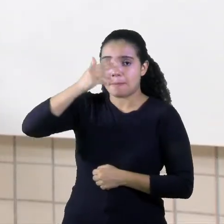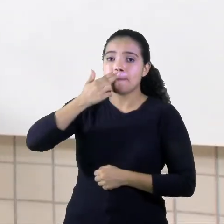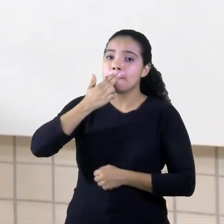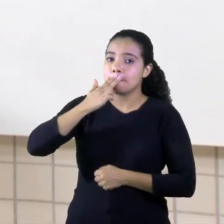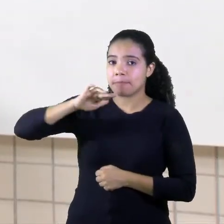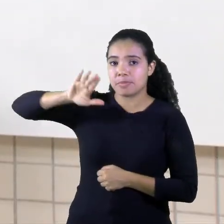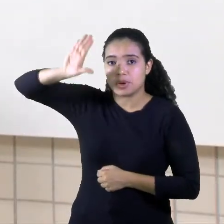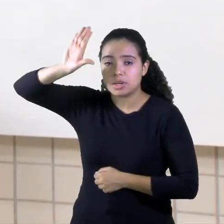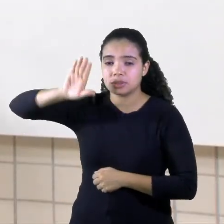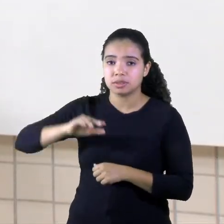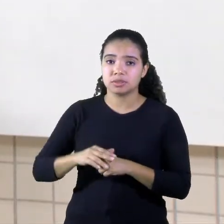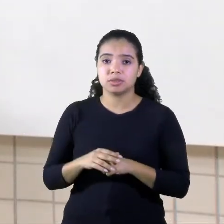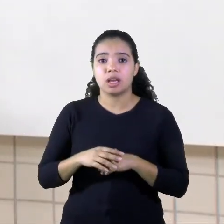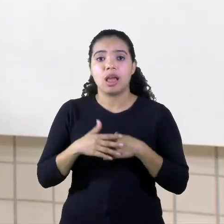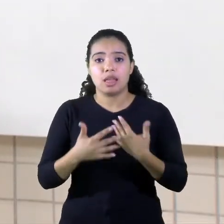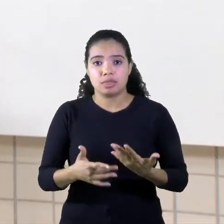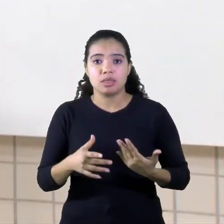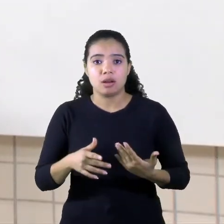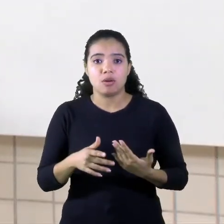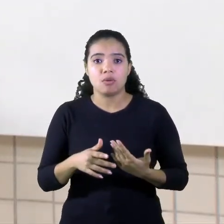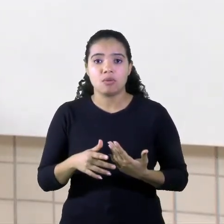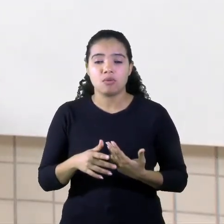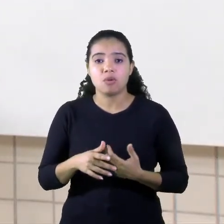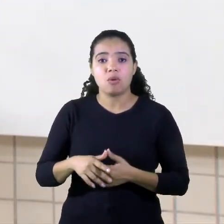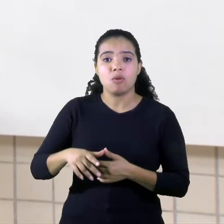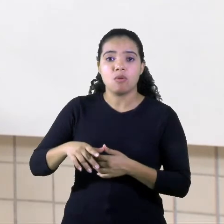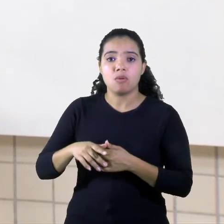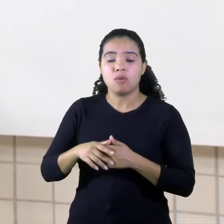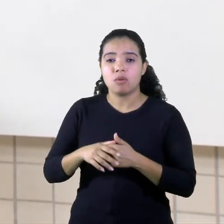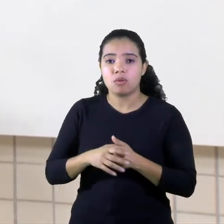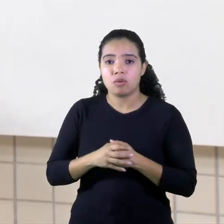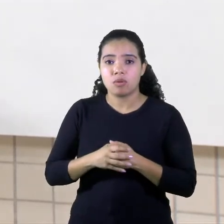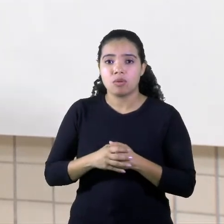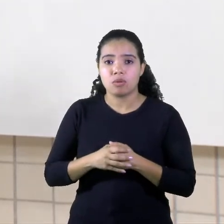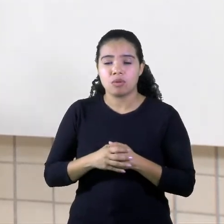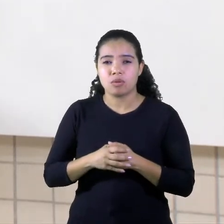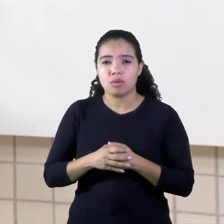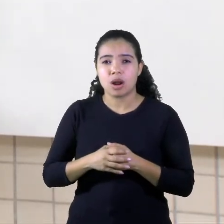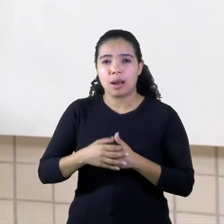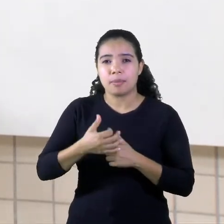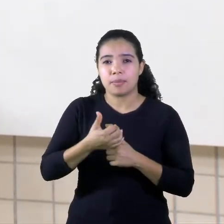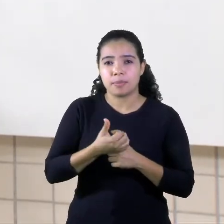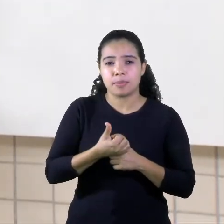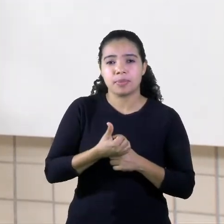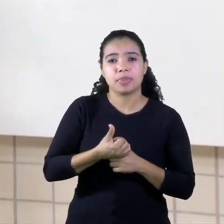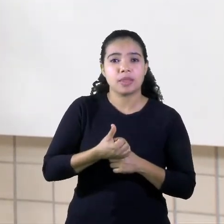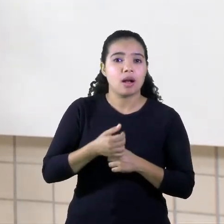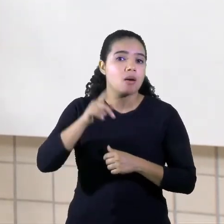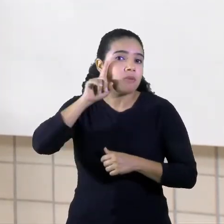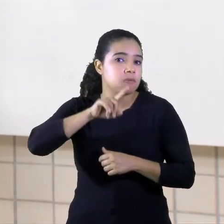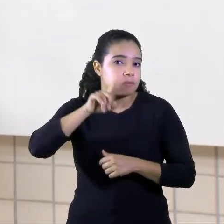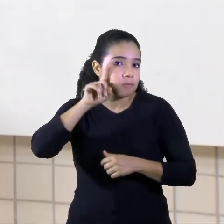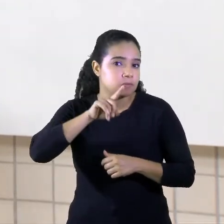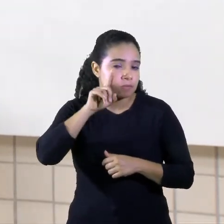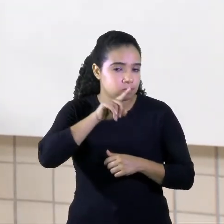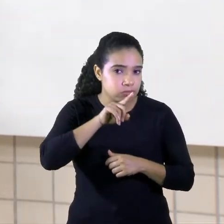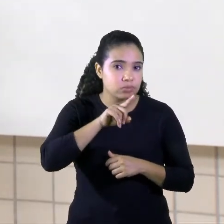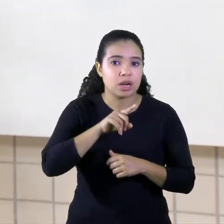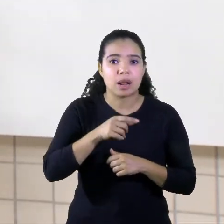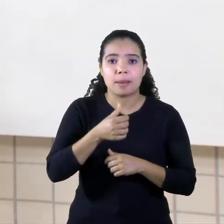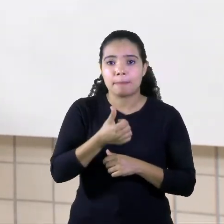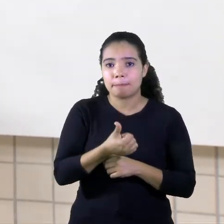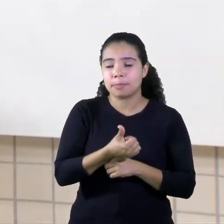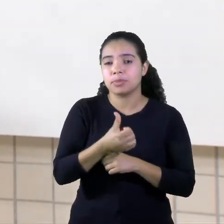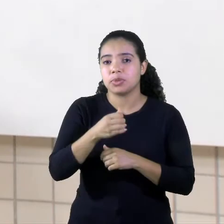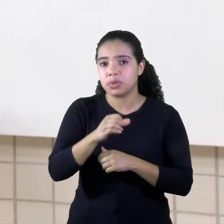norte-americano decidiu então entrar na guerra em 1944, aí fazendo parte dos